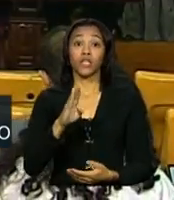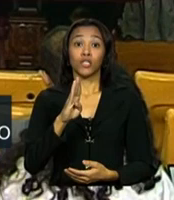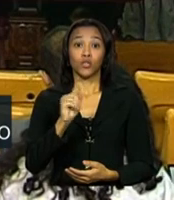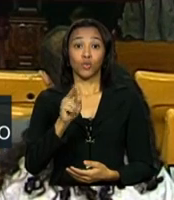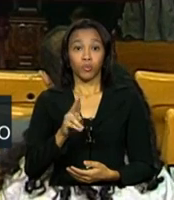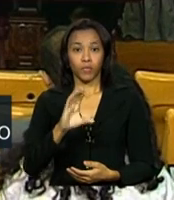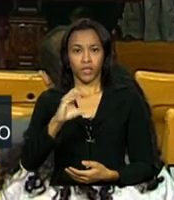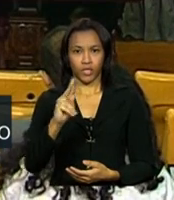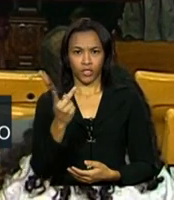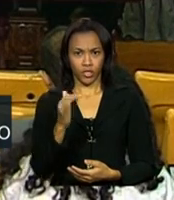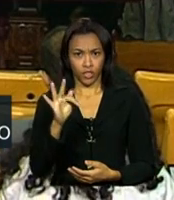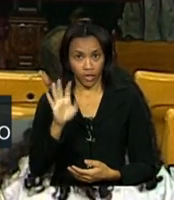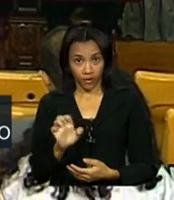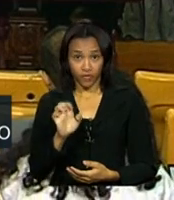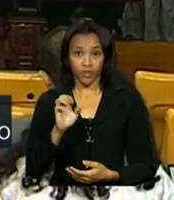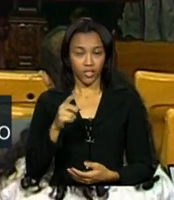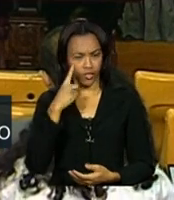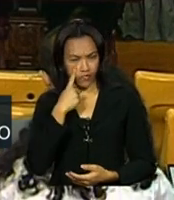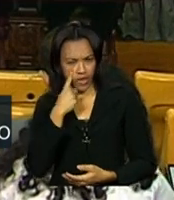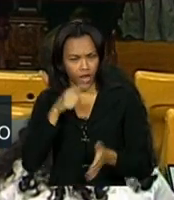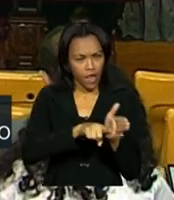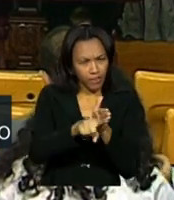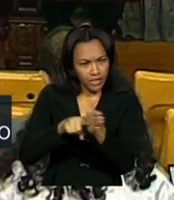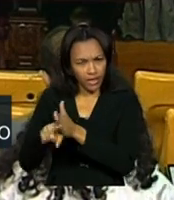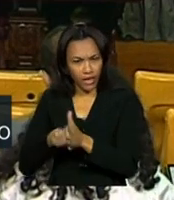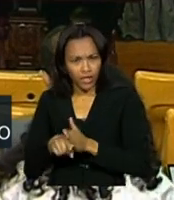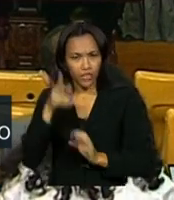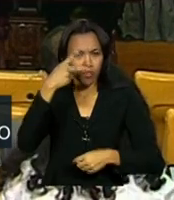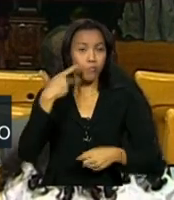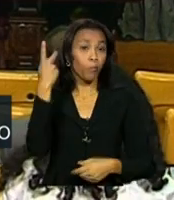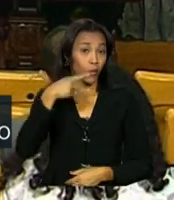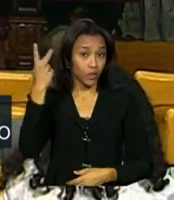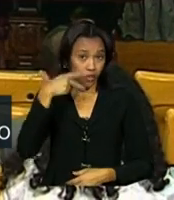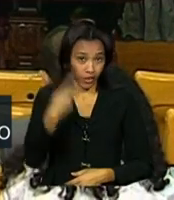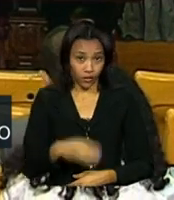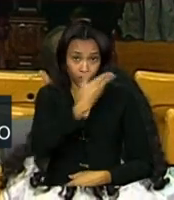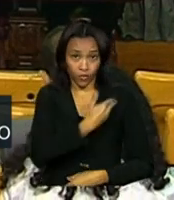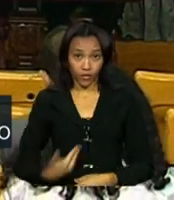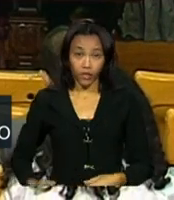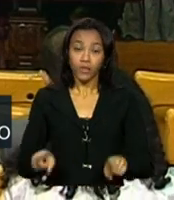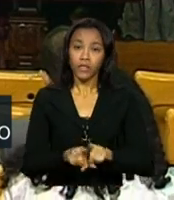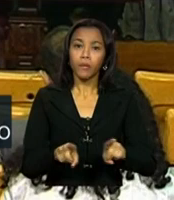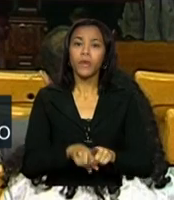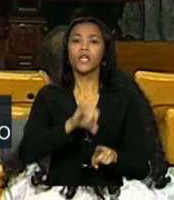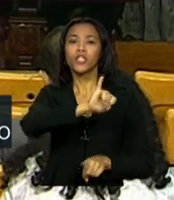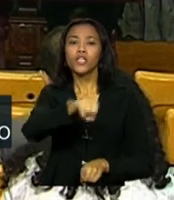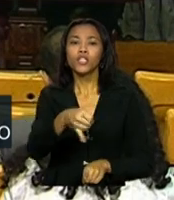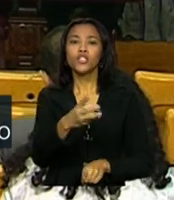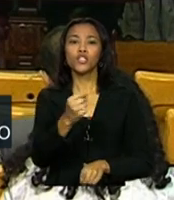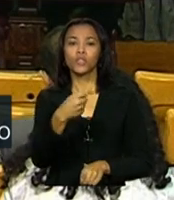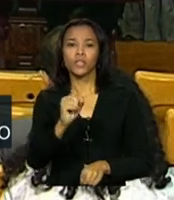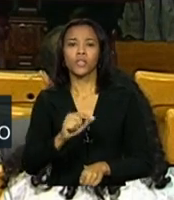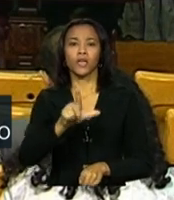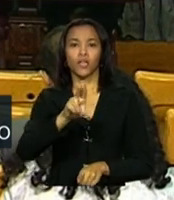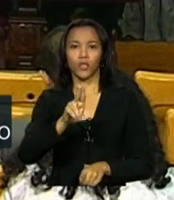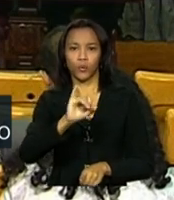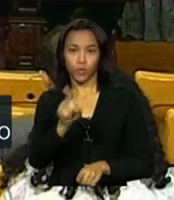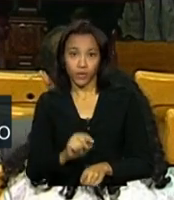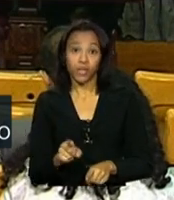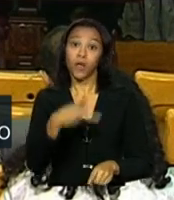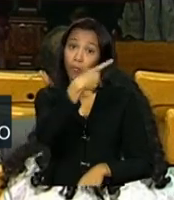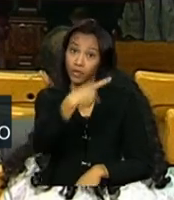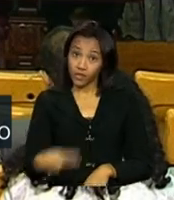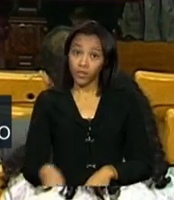de análise e acompanhamento das políticas governamentais ao senr José luí Lins Presidente da